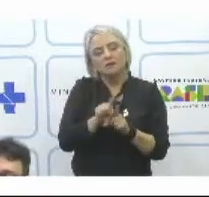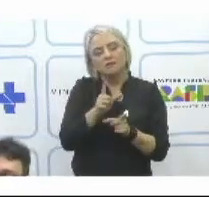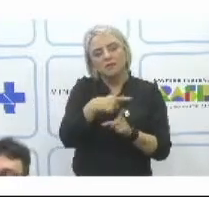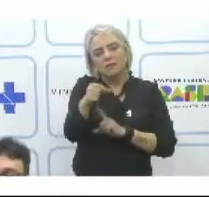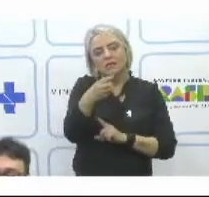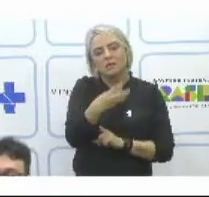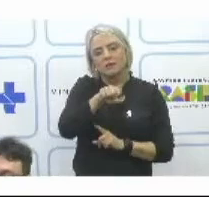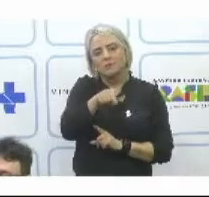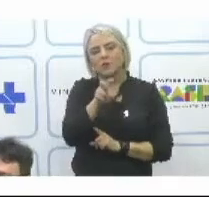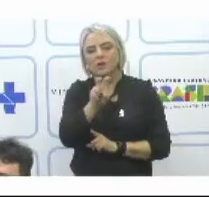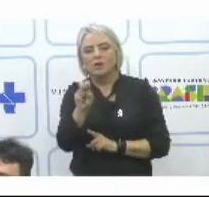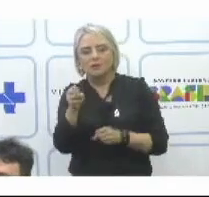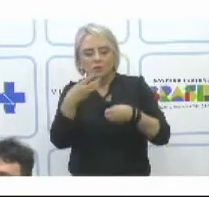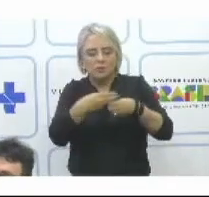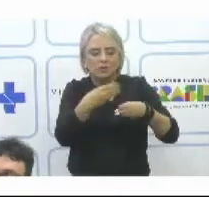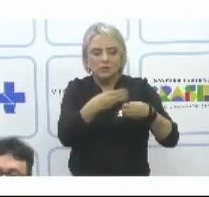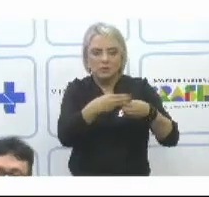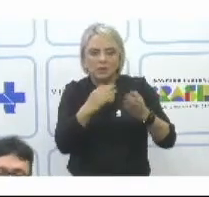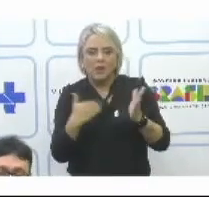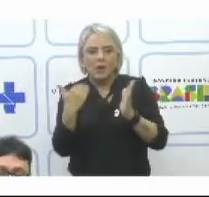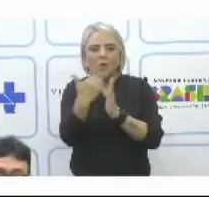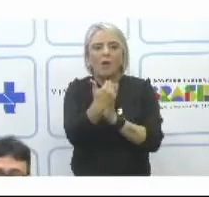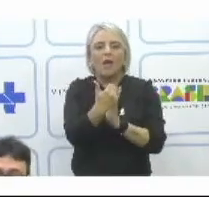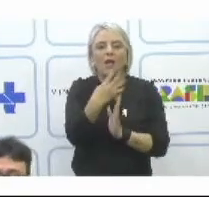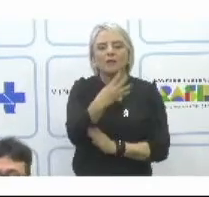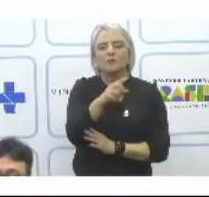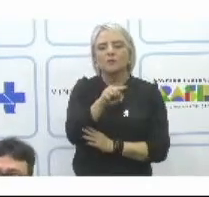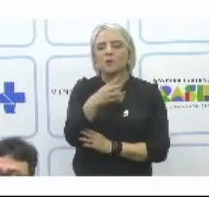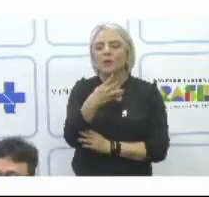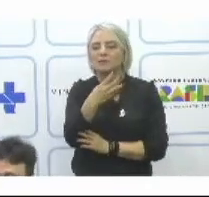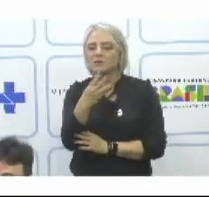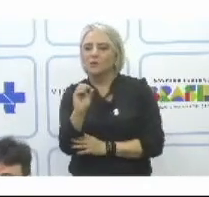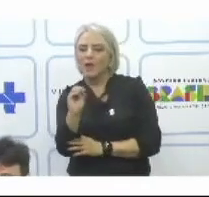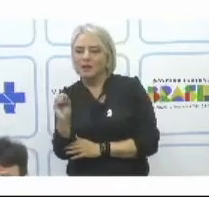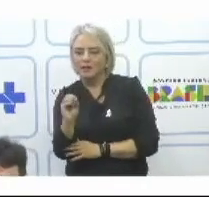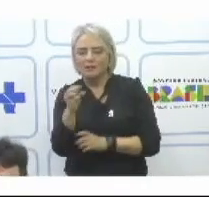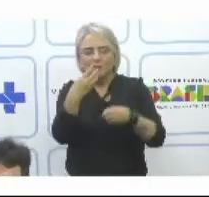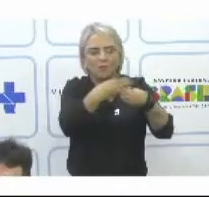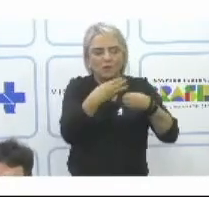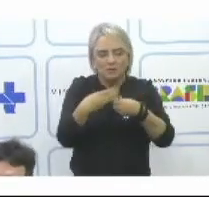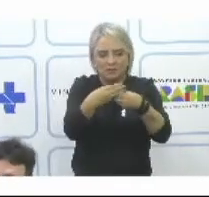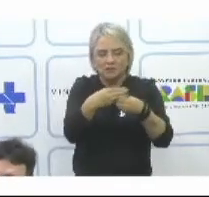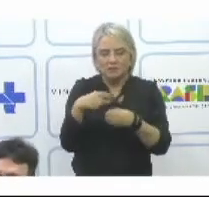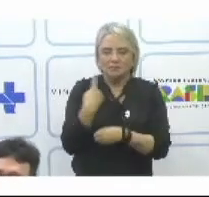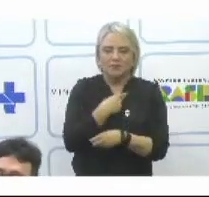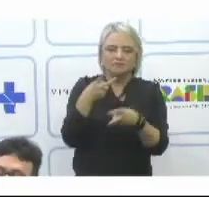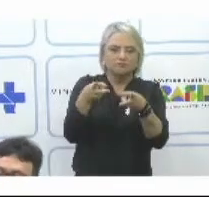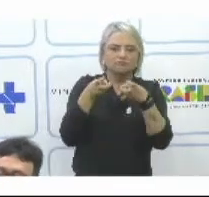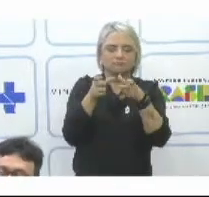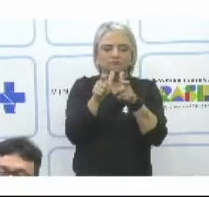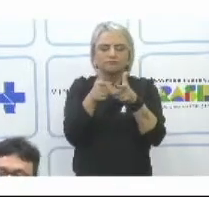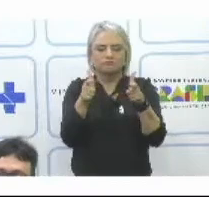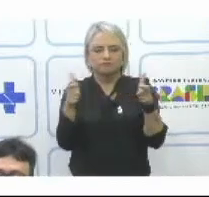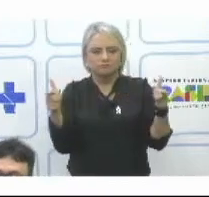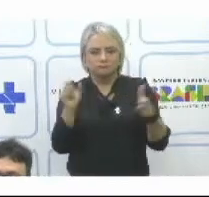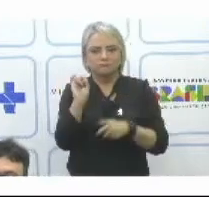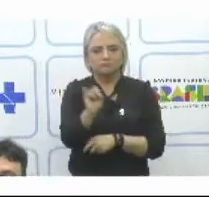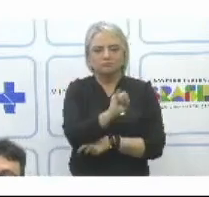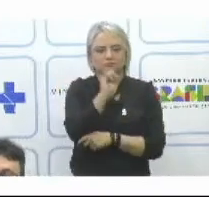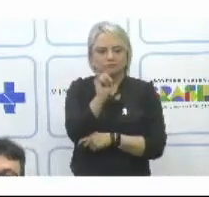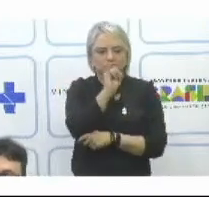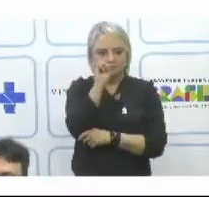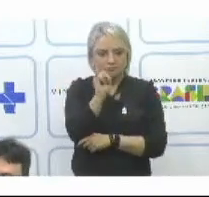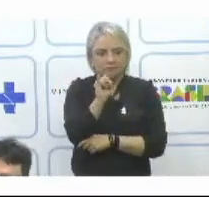de 3.500 municípios para 4.640. Então, a gente, né, percebe essa ampliação